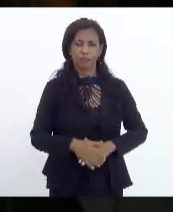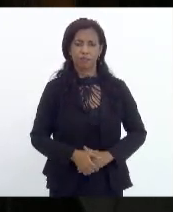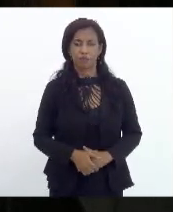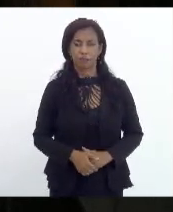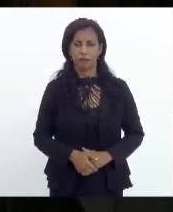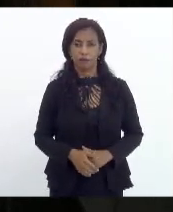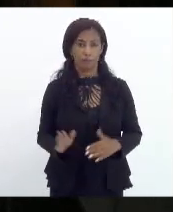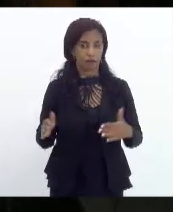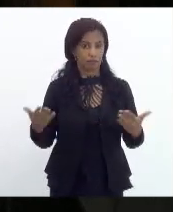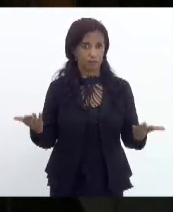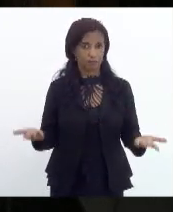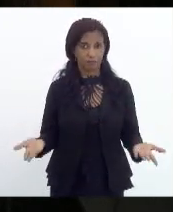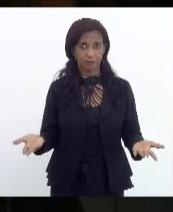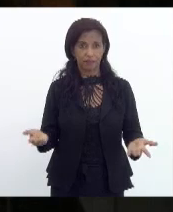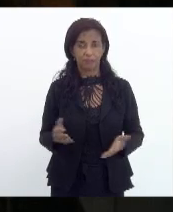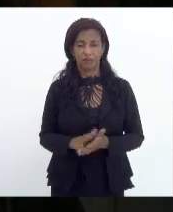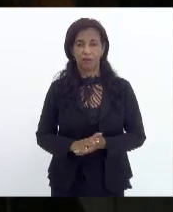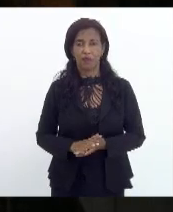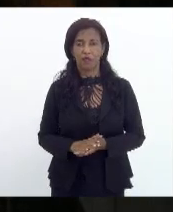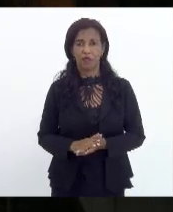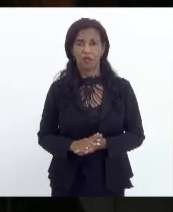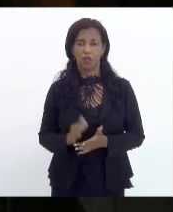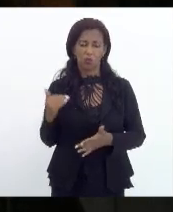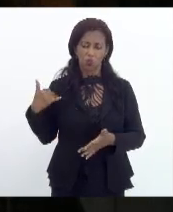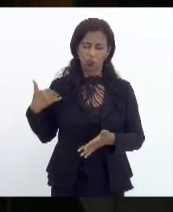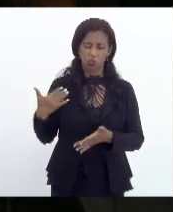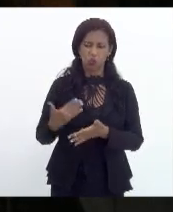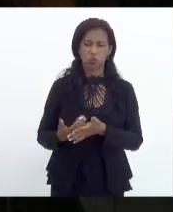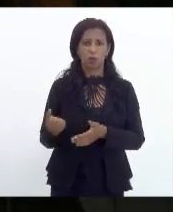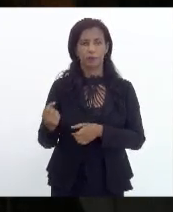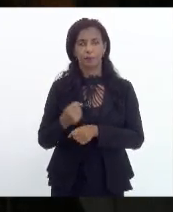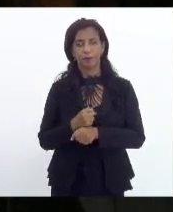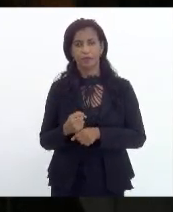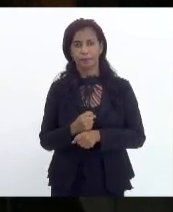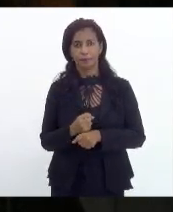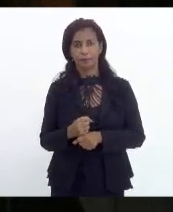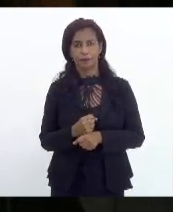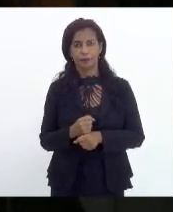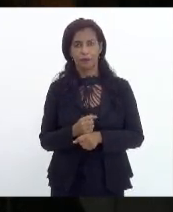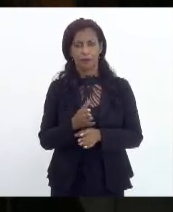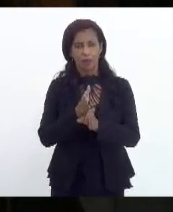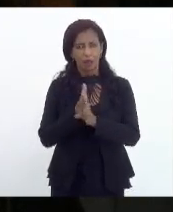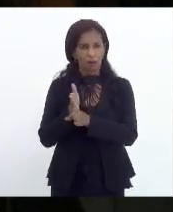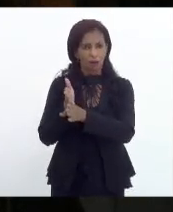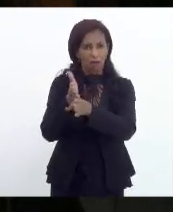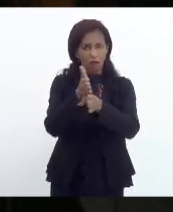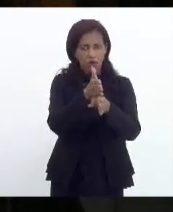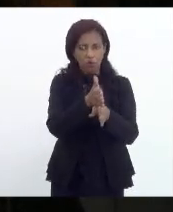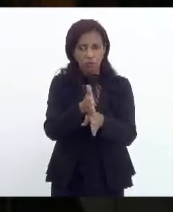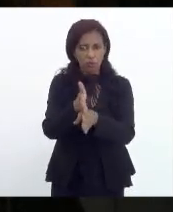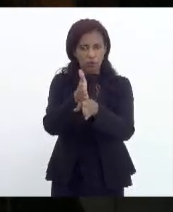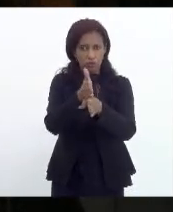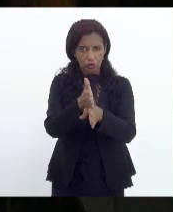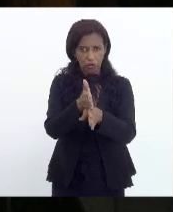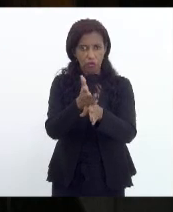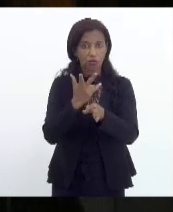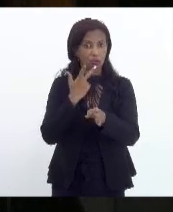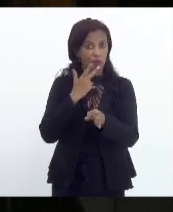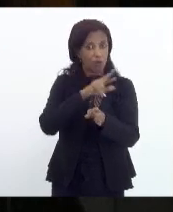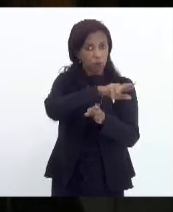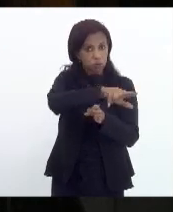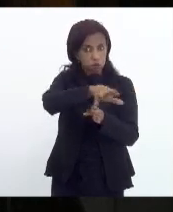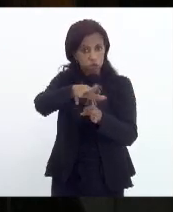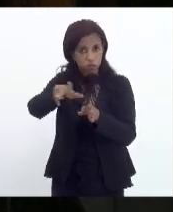aliás nos últimos tempos as direções estão falando no plural